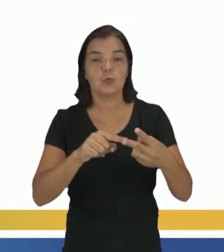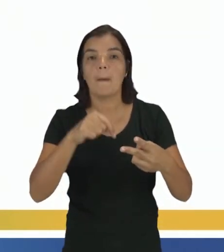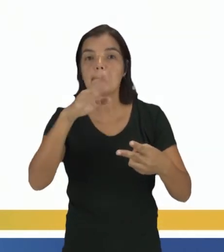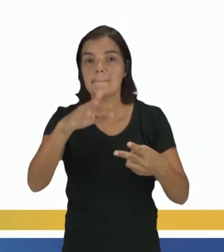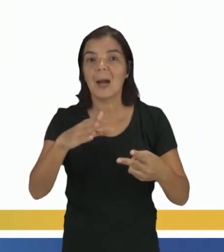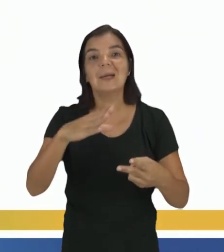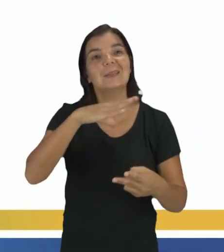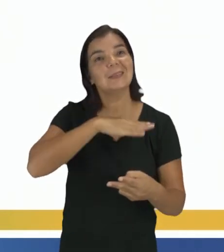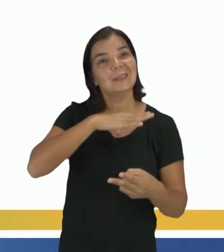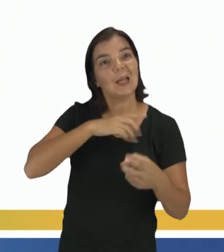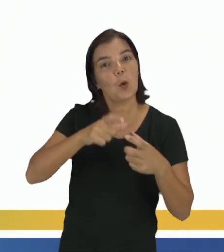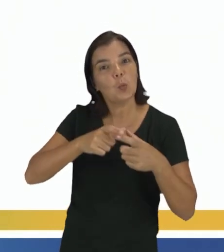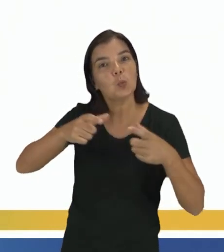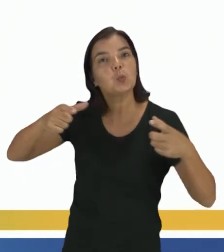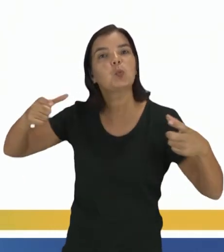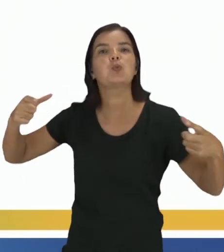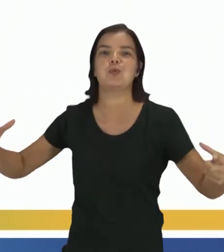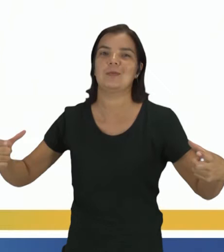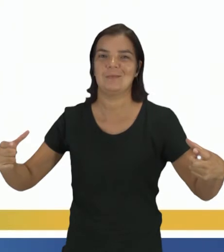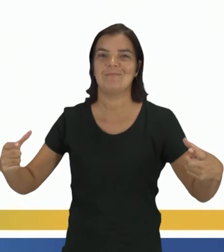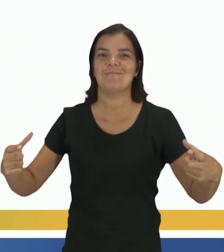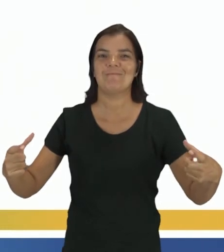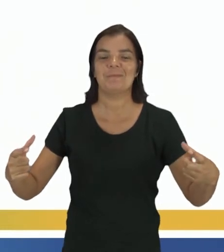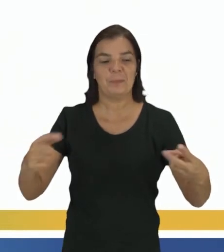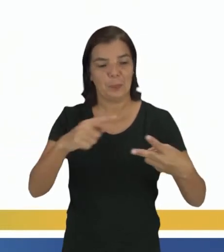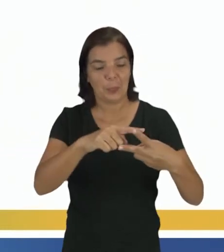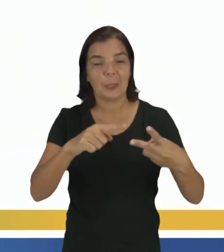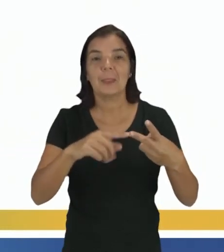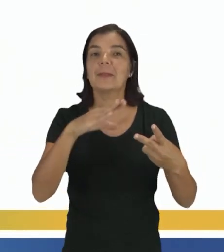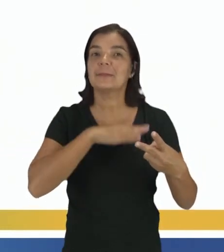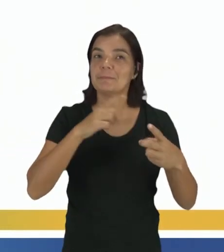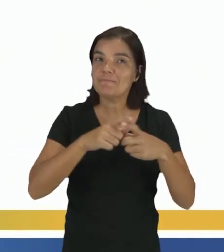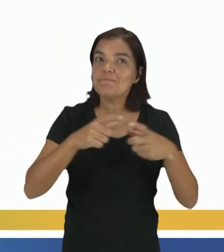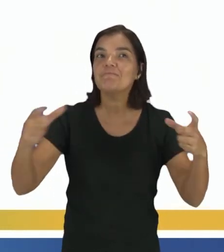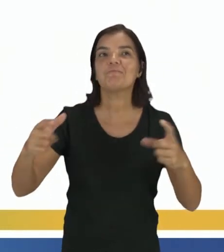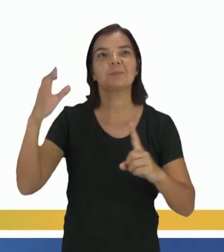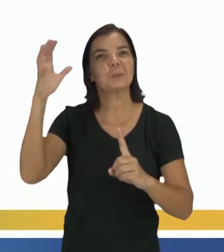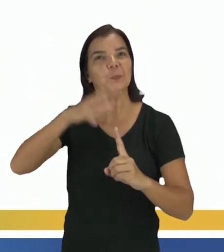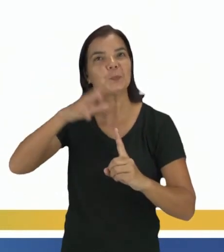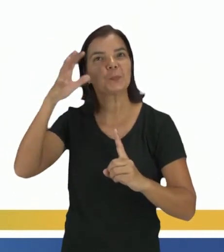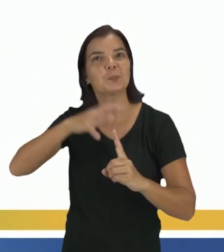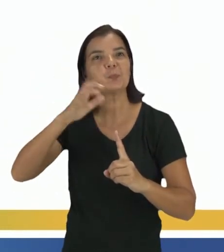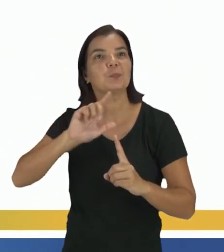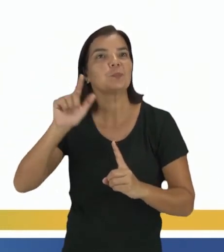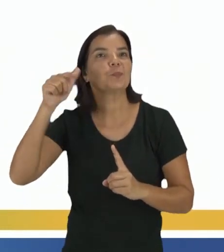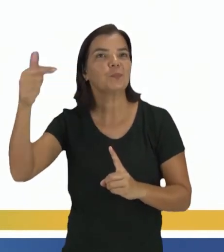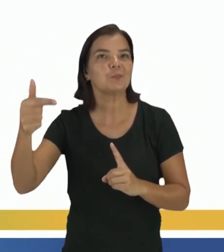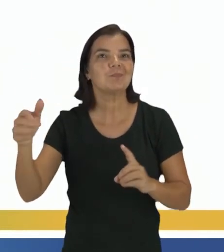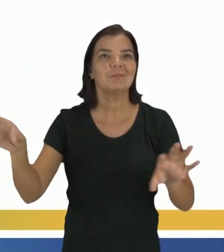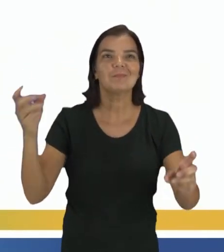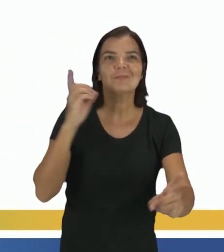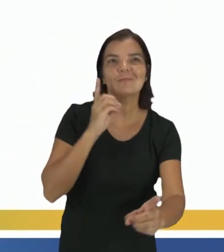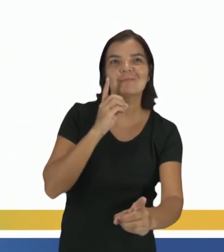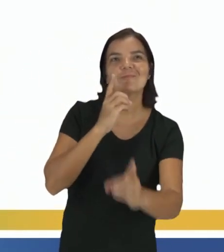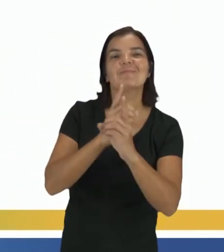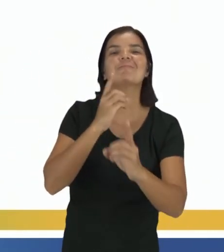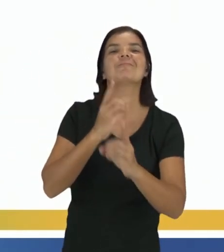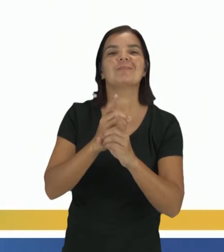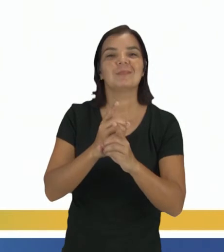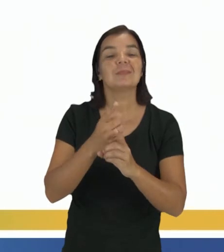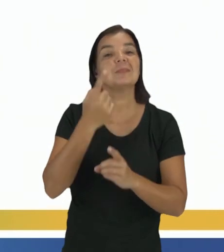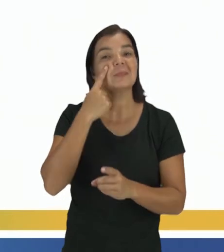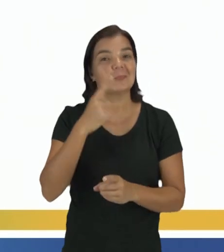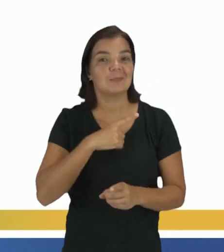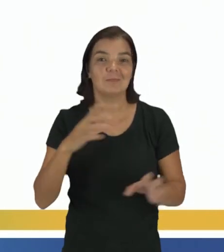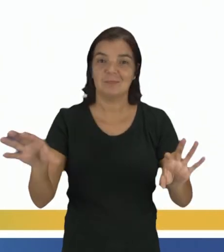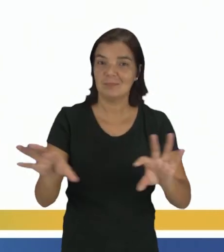mais metrópoles. Então, quando duas grandes regiões de metrópoles que têm influência sobre outras cidades, elas se encontram e se conectam, então nós